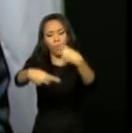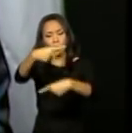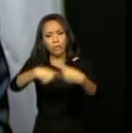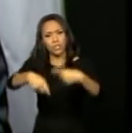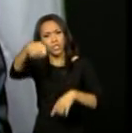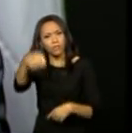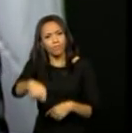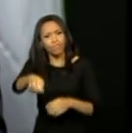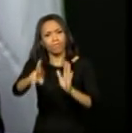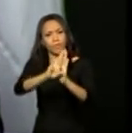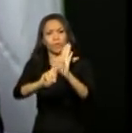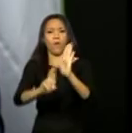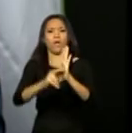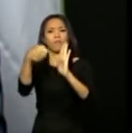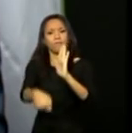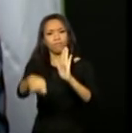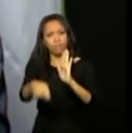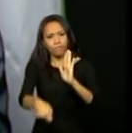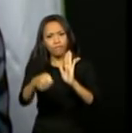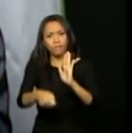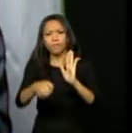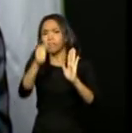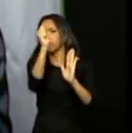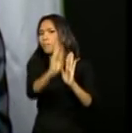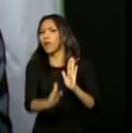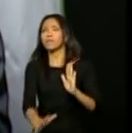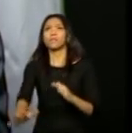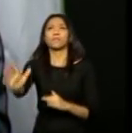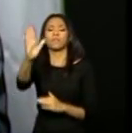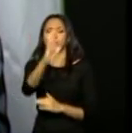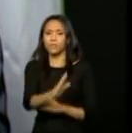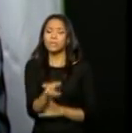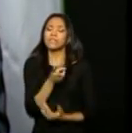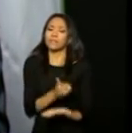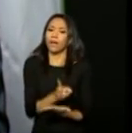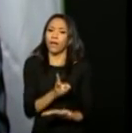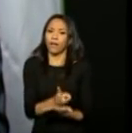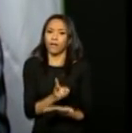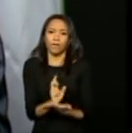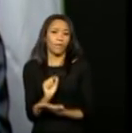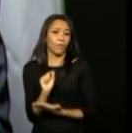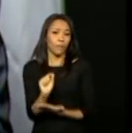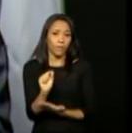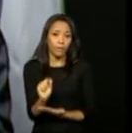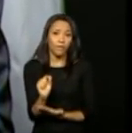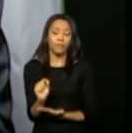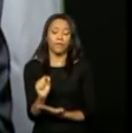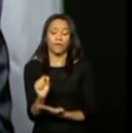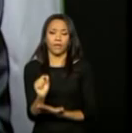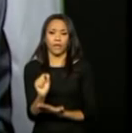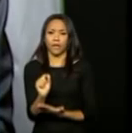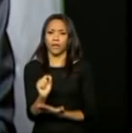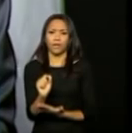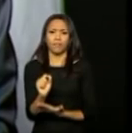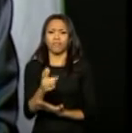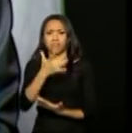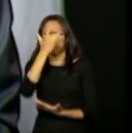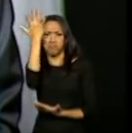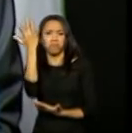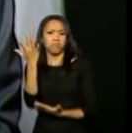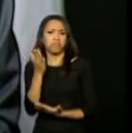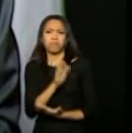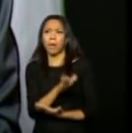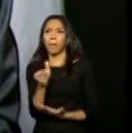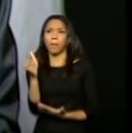as artes, em escala nacional e com efetiva capacidade de penetração em todos os territórios e rincões